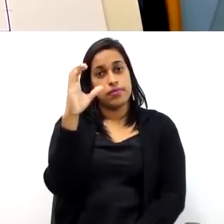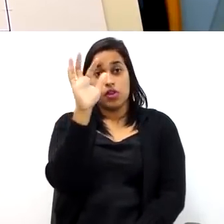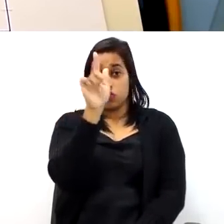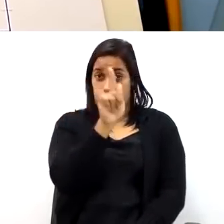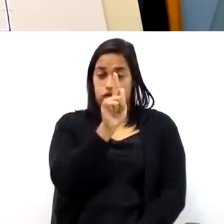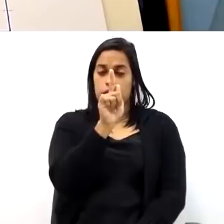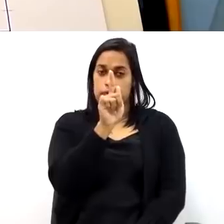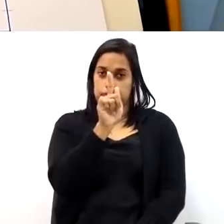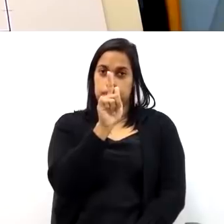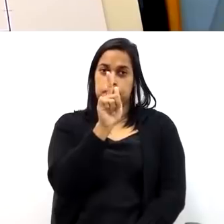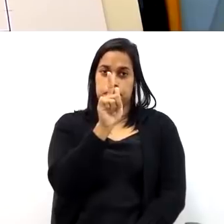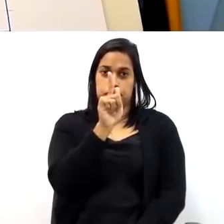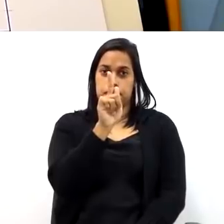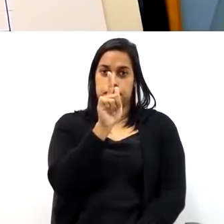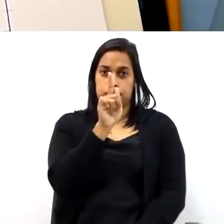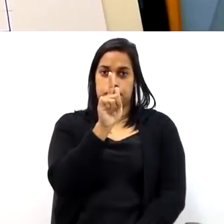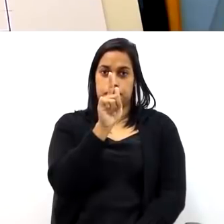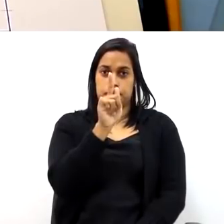G,